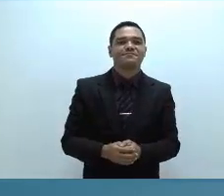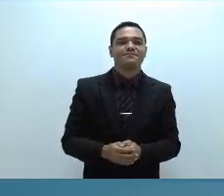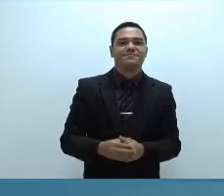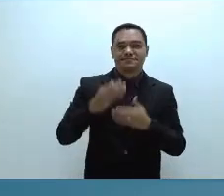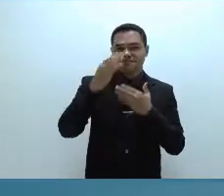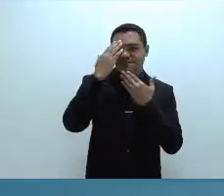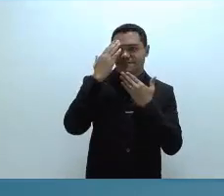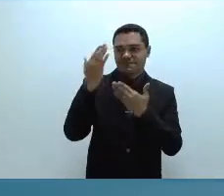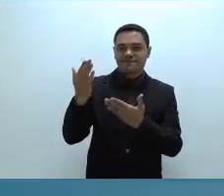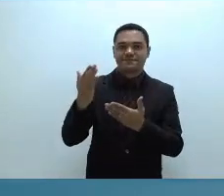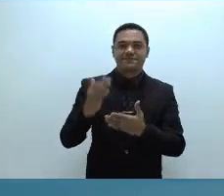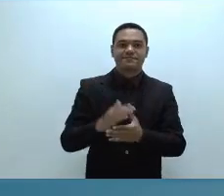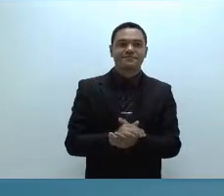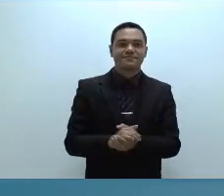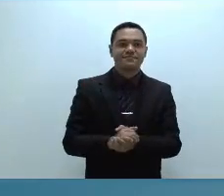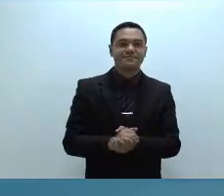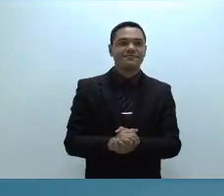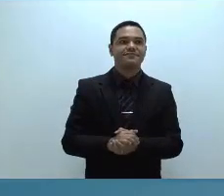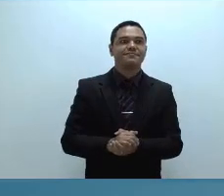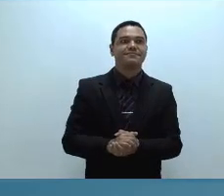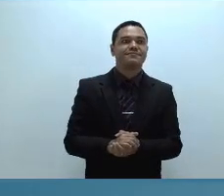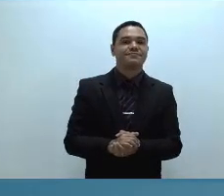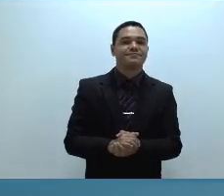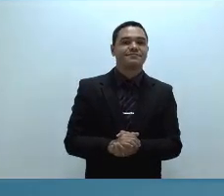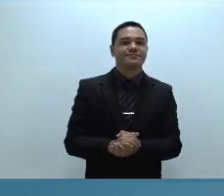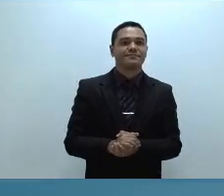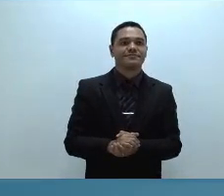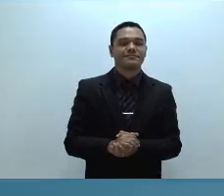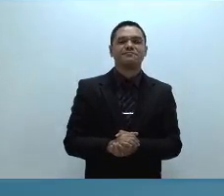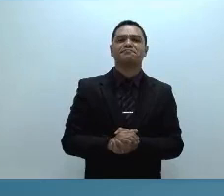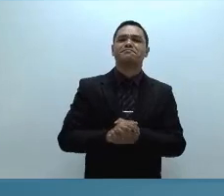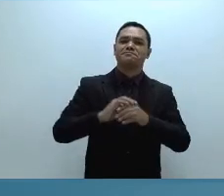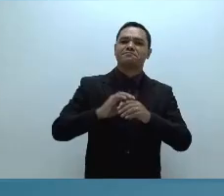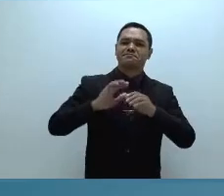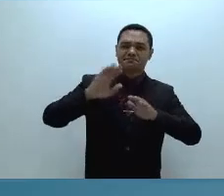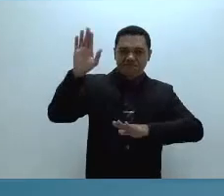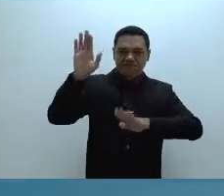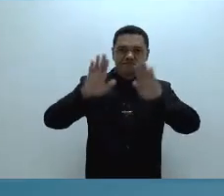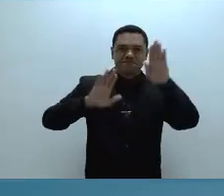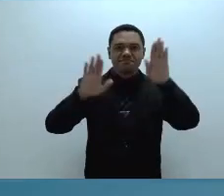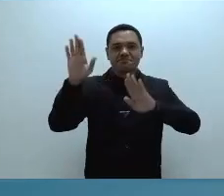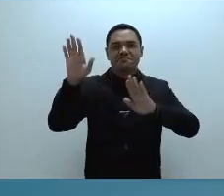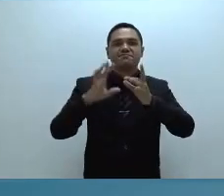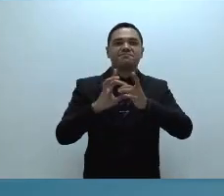Obrigado. Obrigado, desembargador Exilda. A palavra continua facultada.